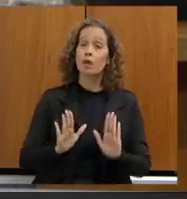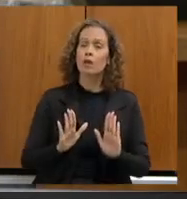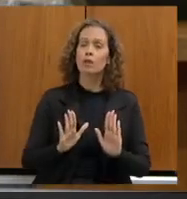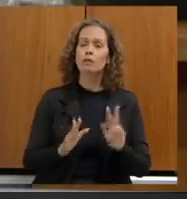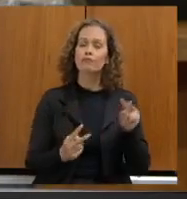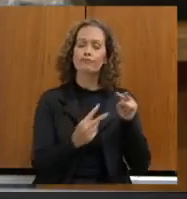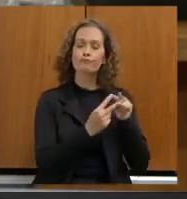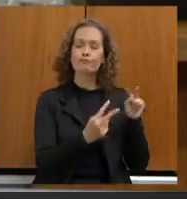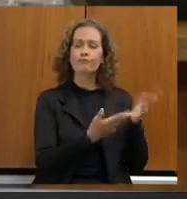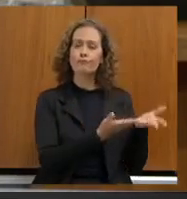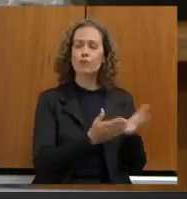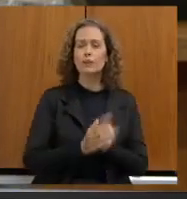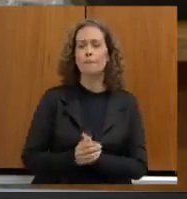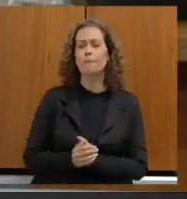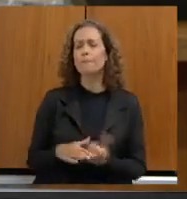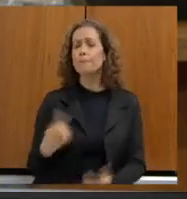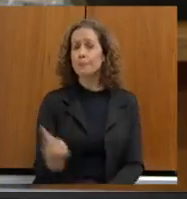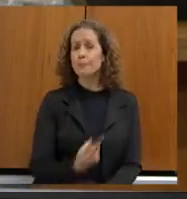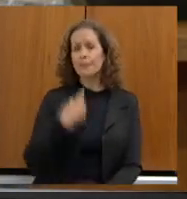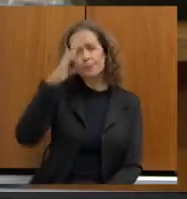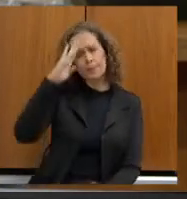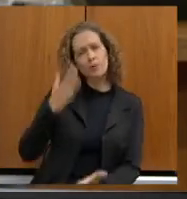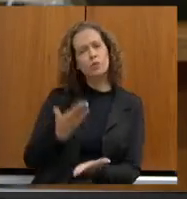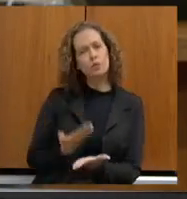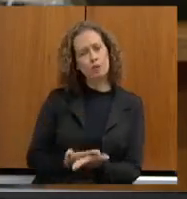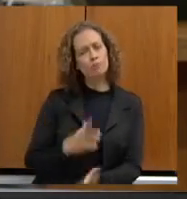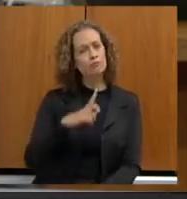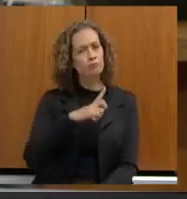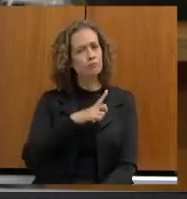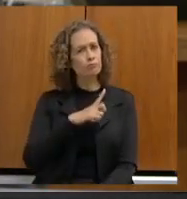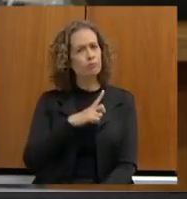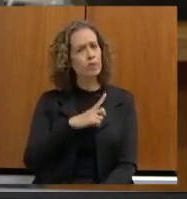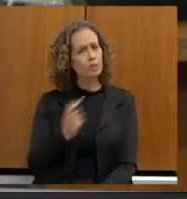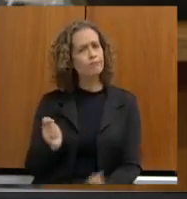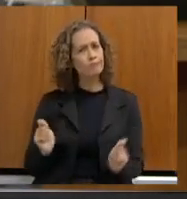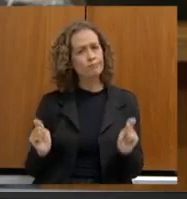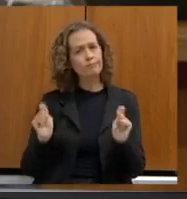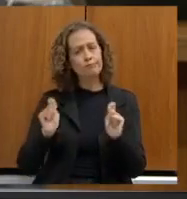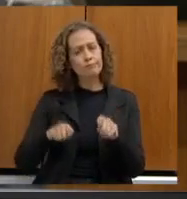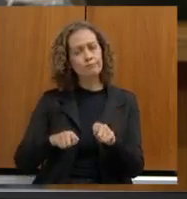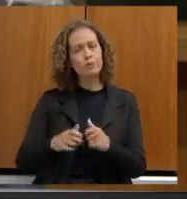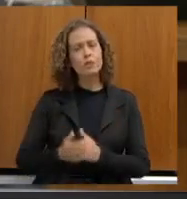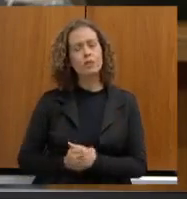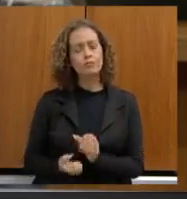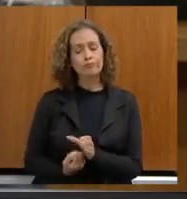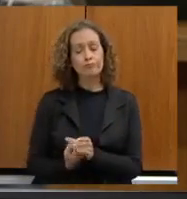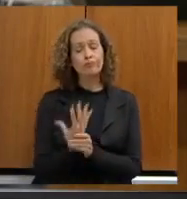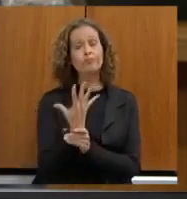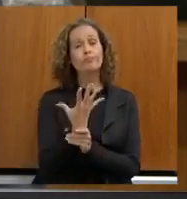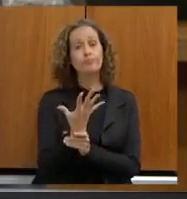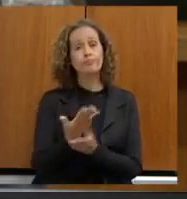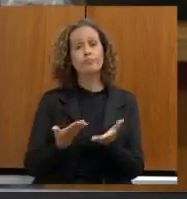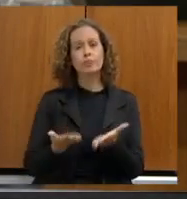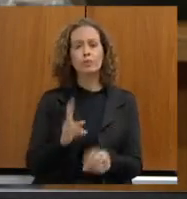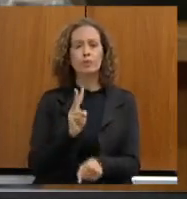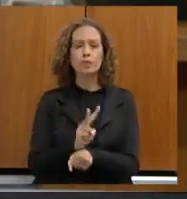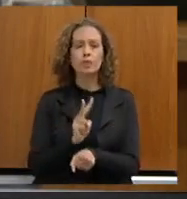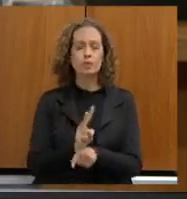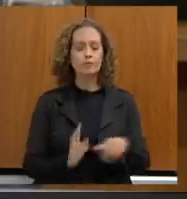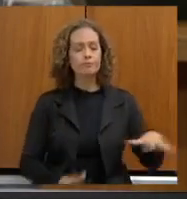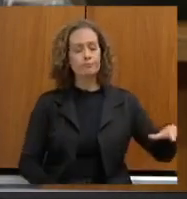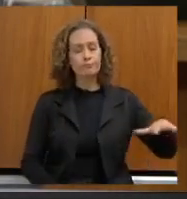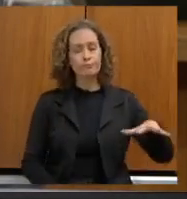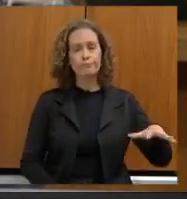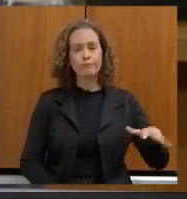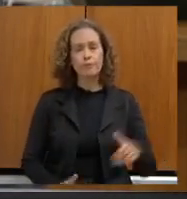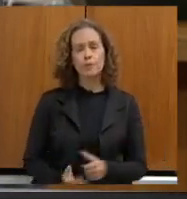né Nós acreditamos que teremos que Oi Gê implantar o plantão digital em Coronel